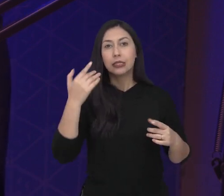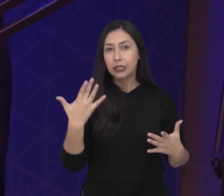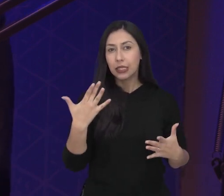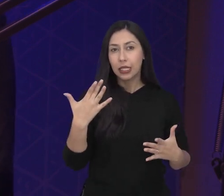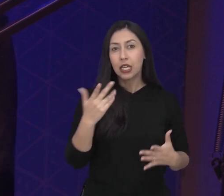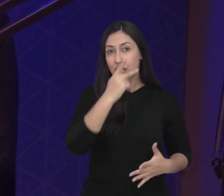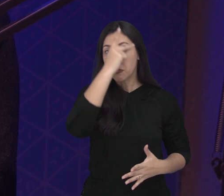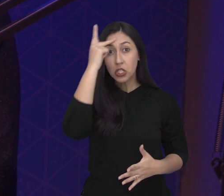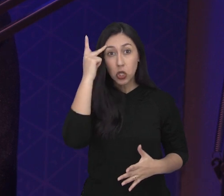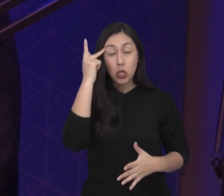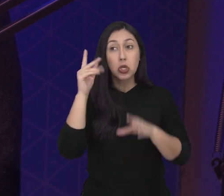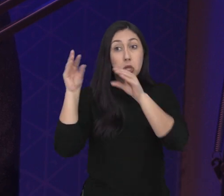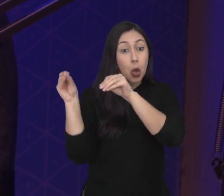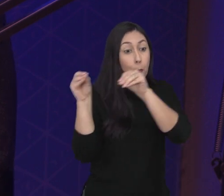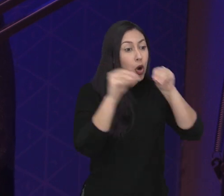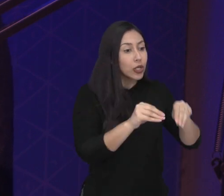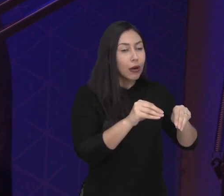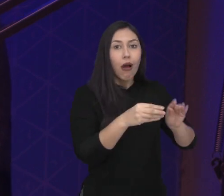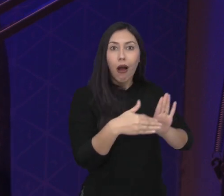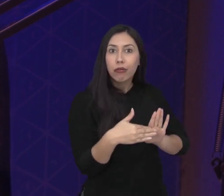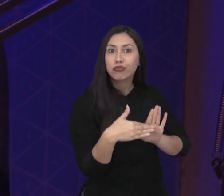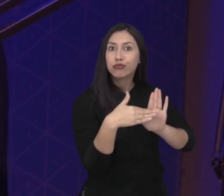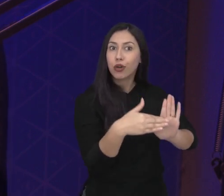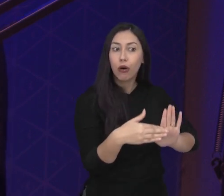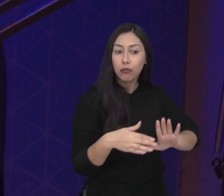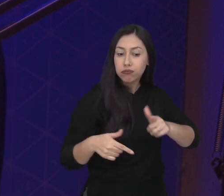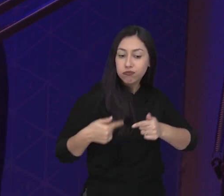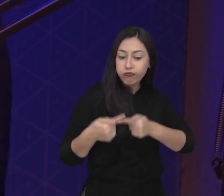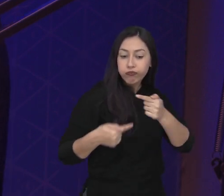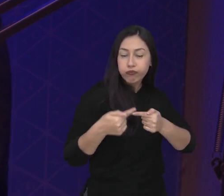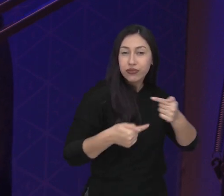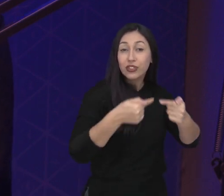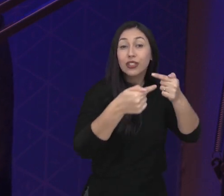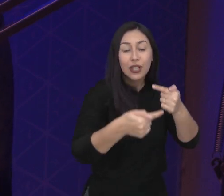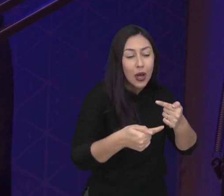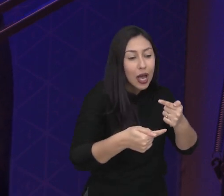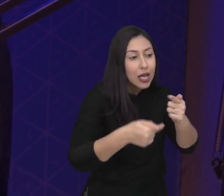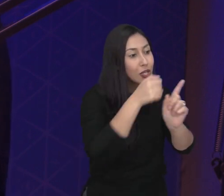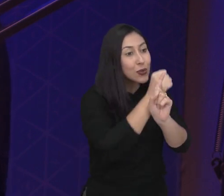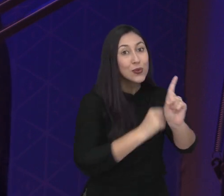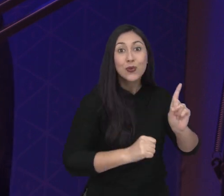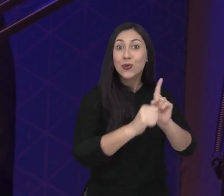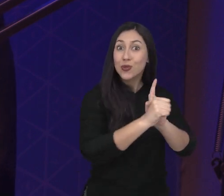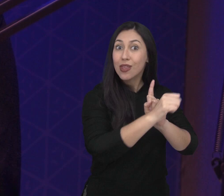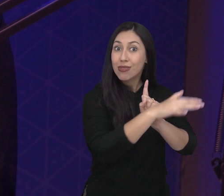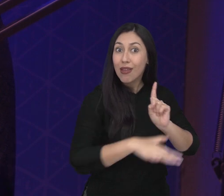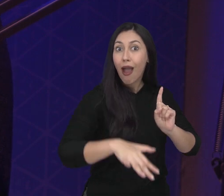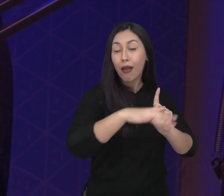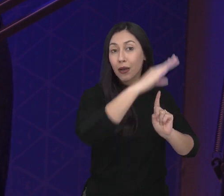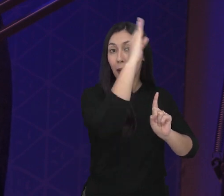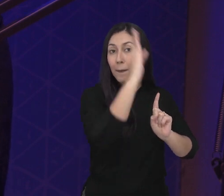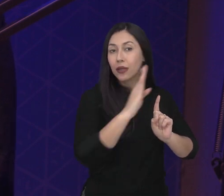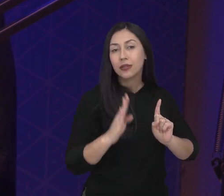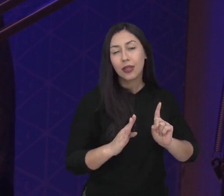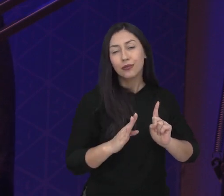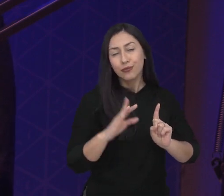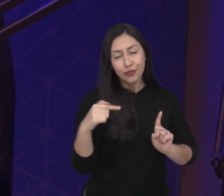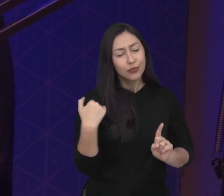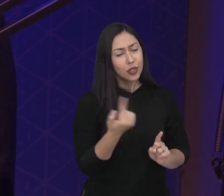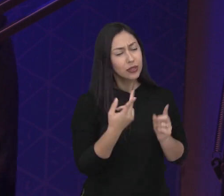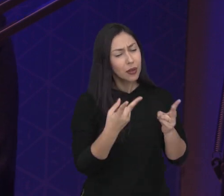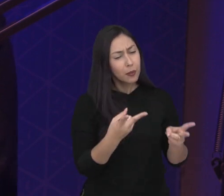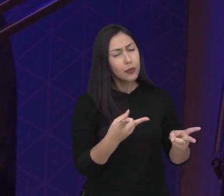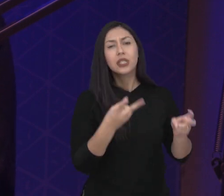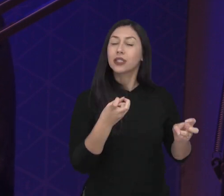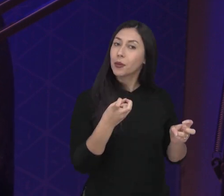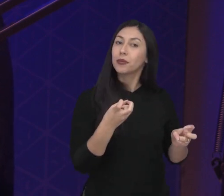que os imigrantes é que foram responsáveis pela geração quase completa do que hoje entendemos por sociedade brasileira,